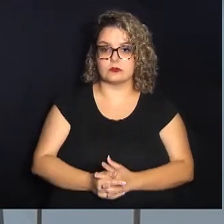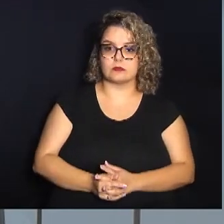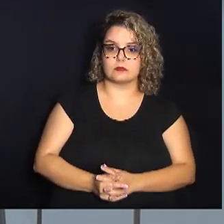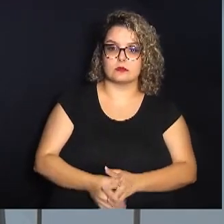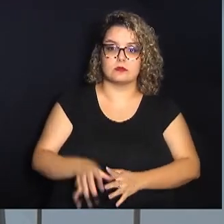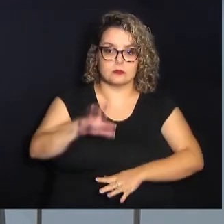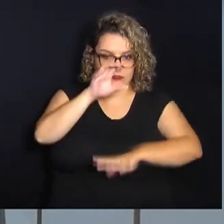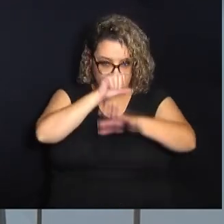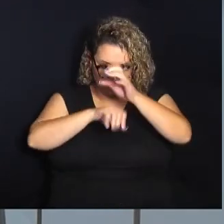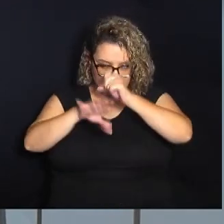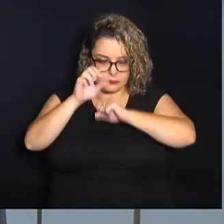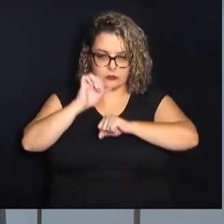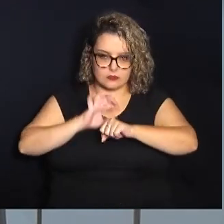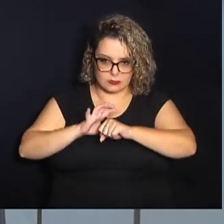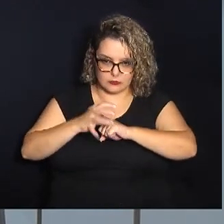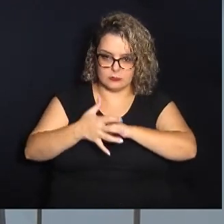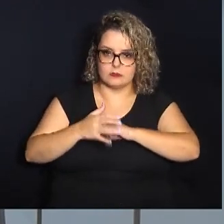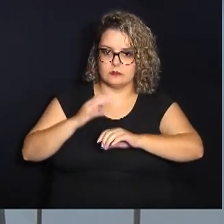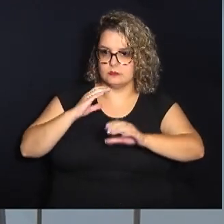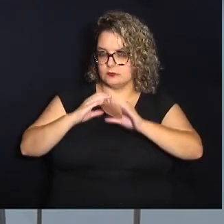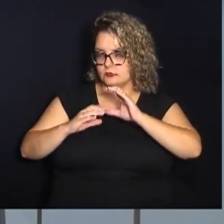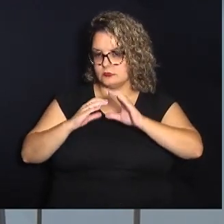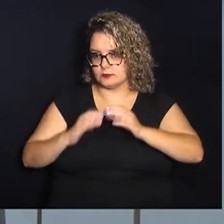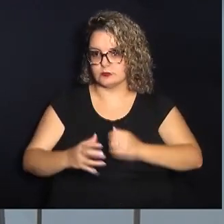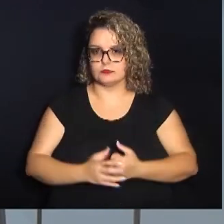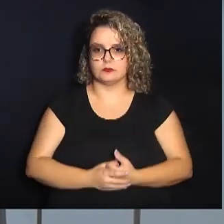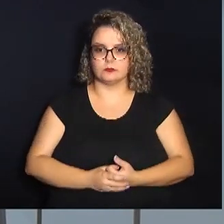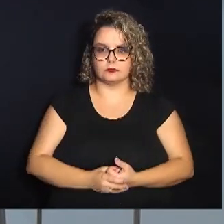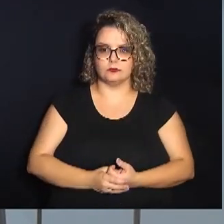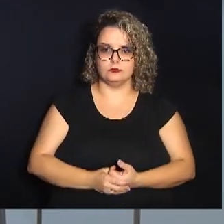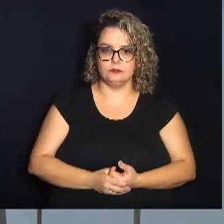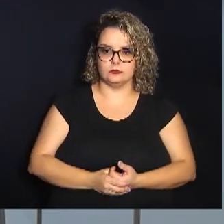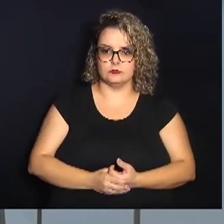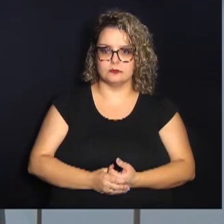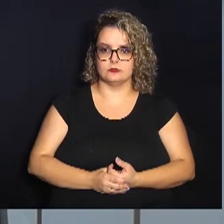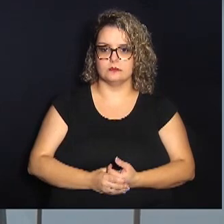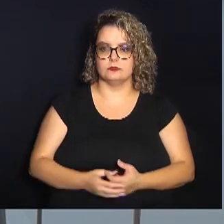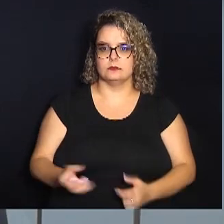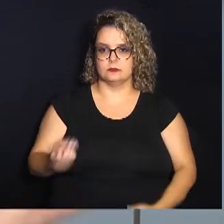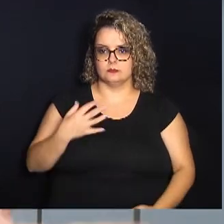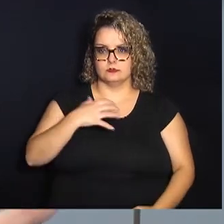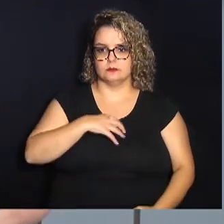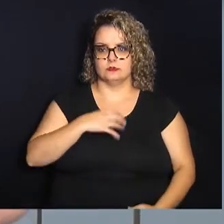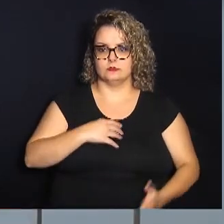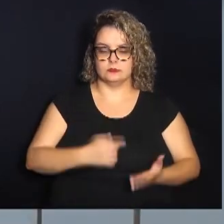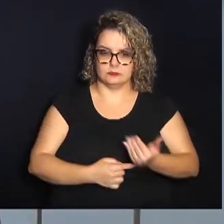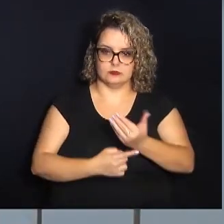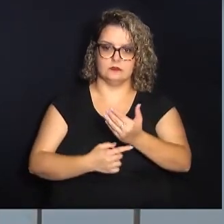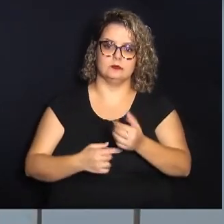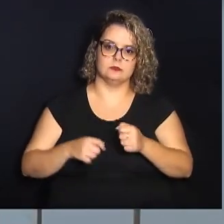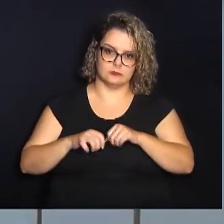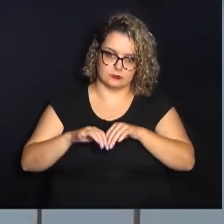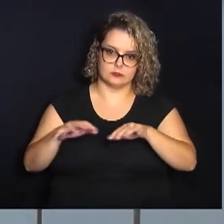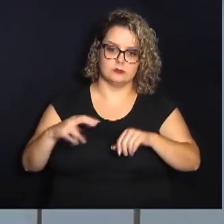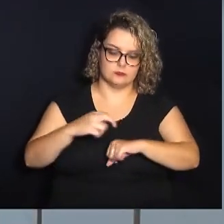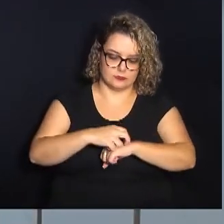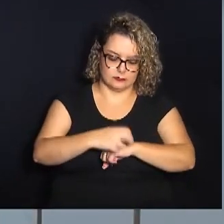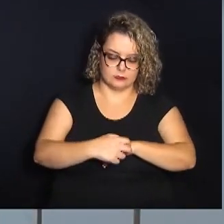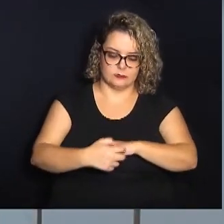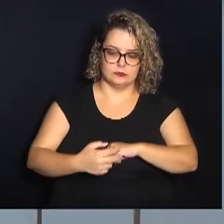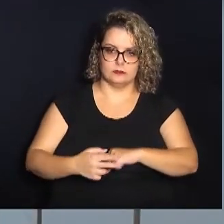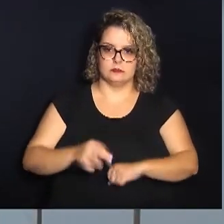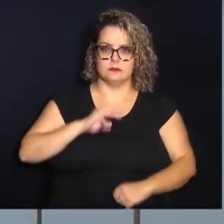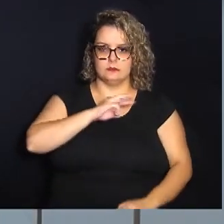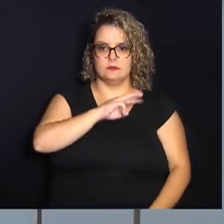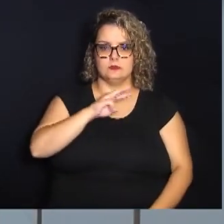com a Covid, a comunicação com novas formas tecnológicas, e a gente vem replicando para dengue. Nosso site da prefeitura